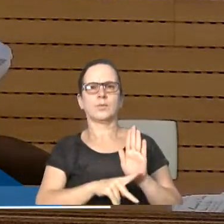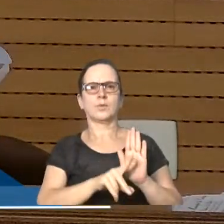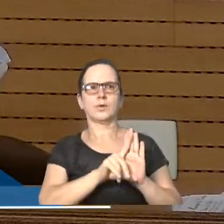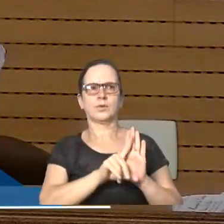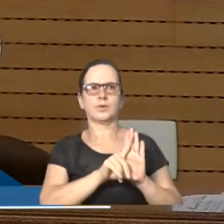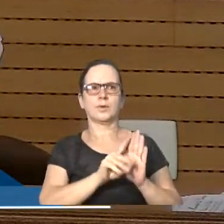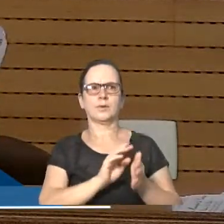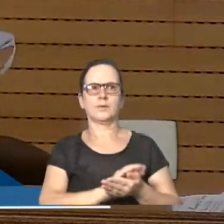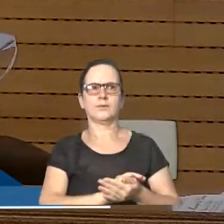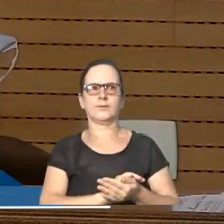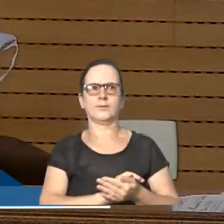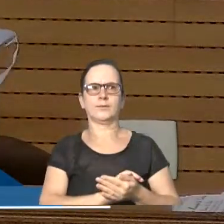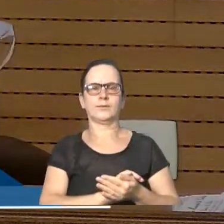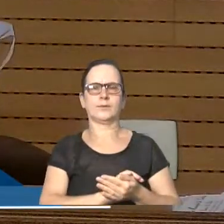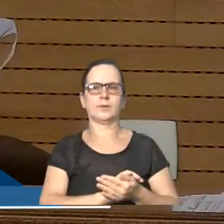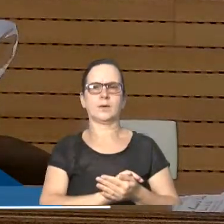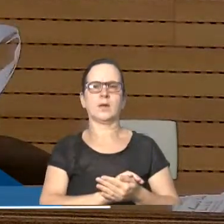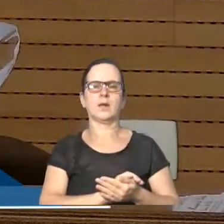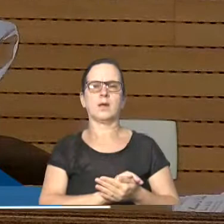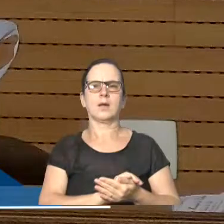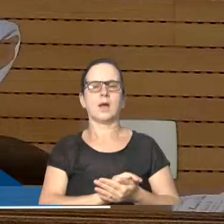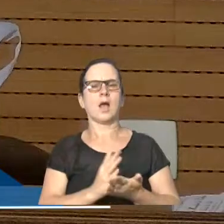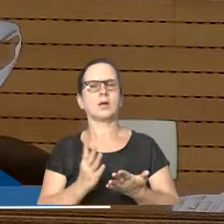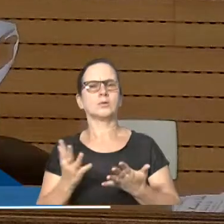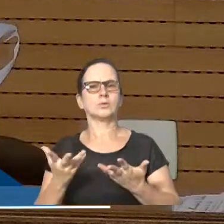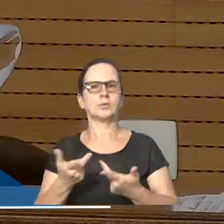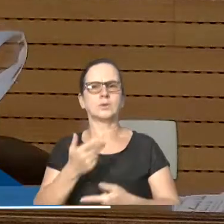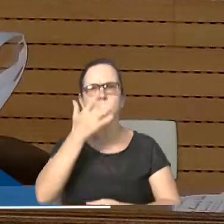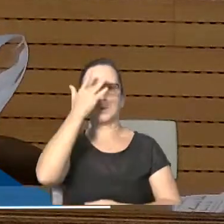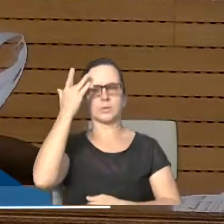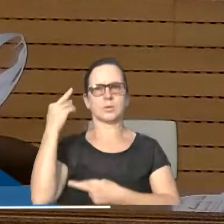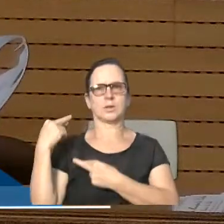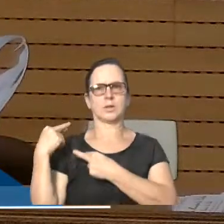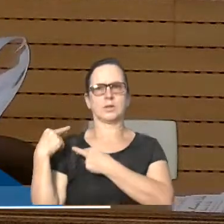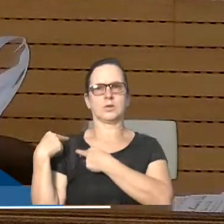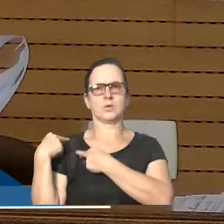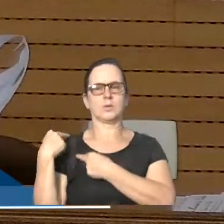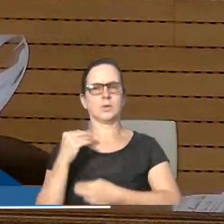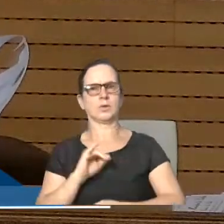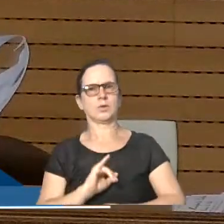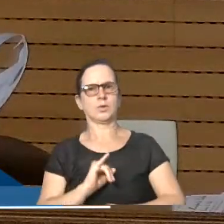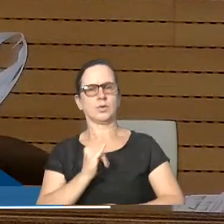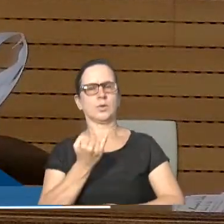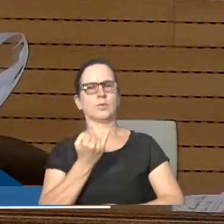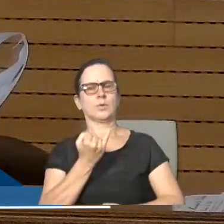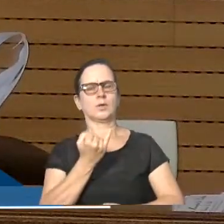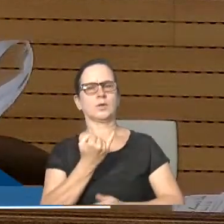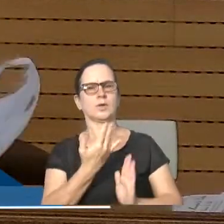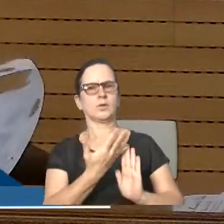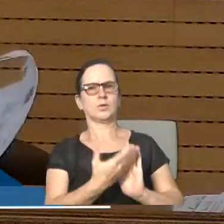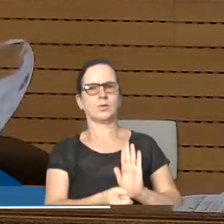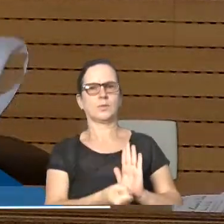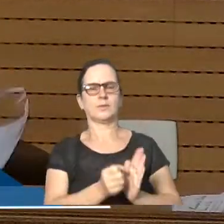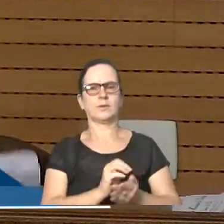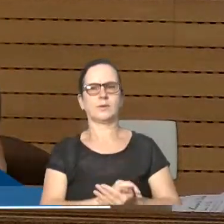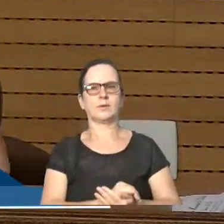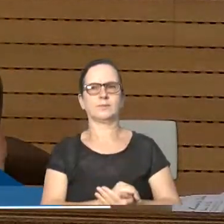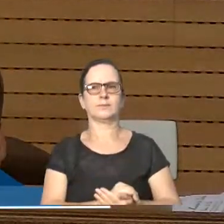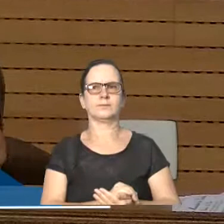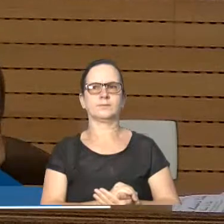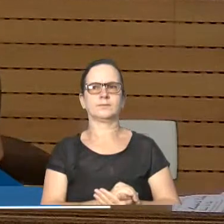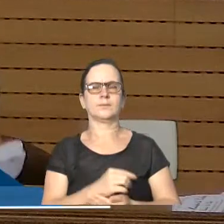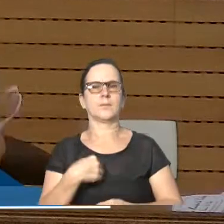presente projeto de lei. Quanto ao mérito, cabe ao doutor plenário decidir a conveniência e oportunidade de sua